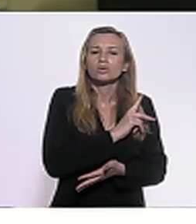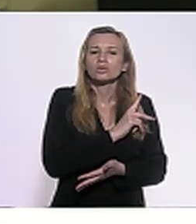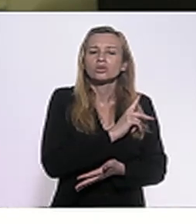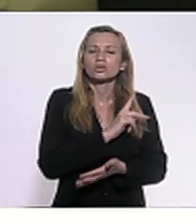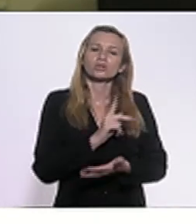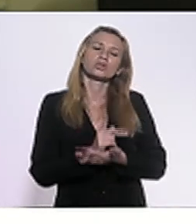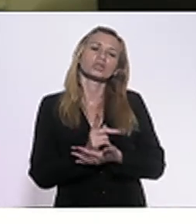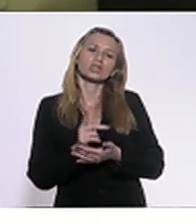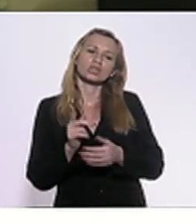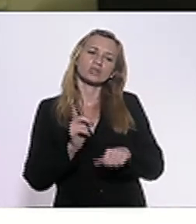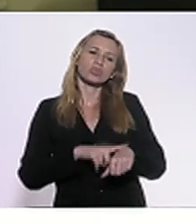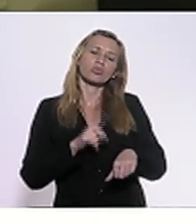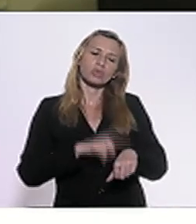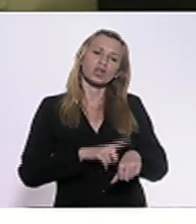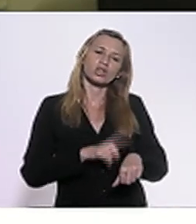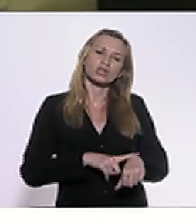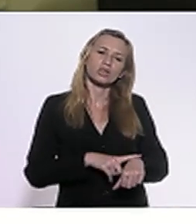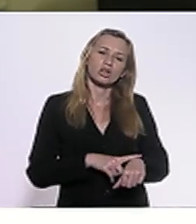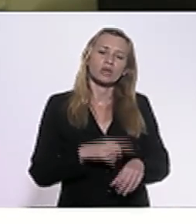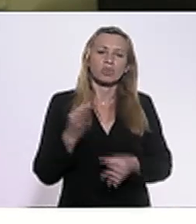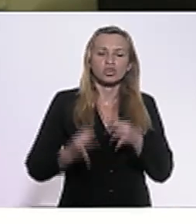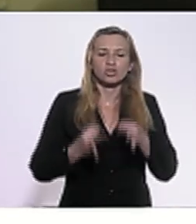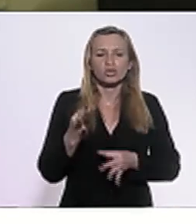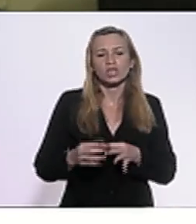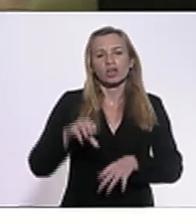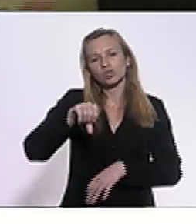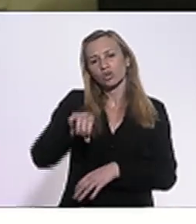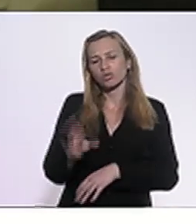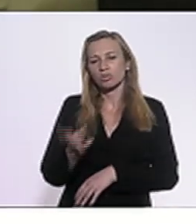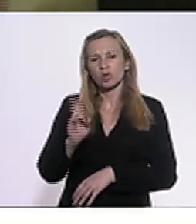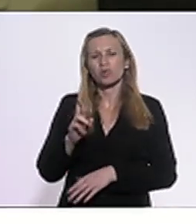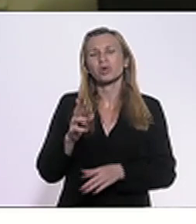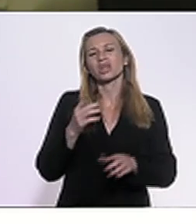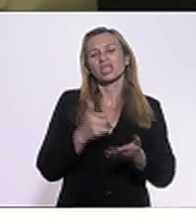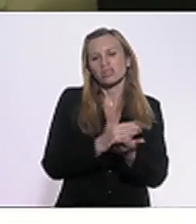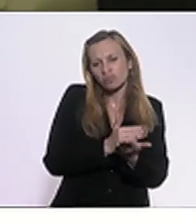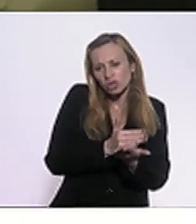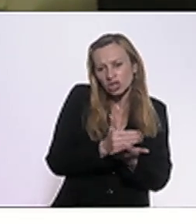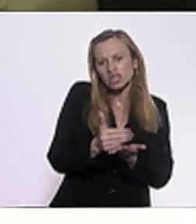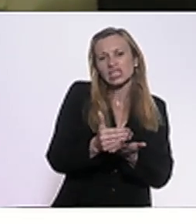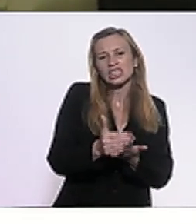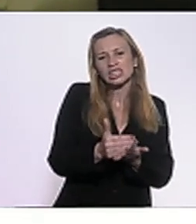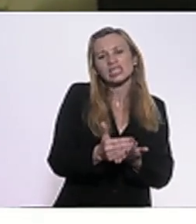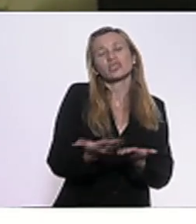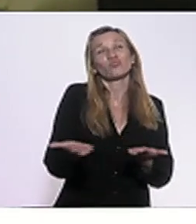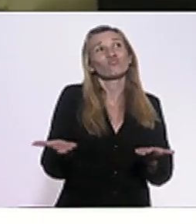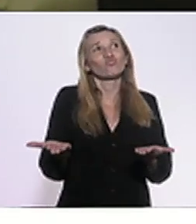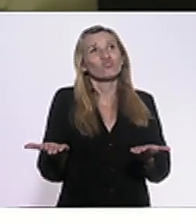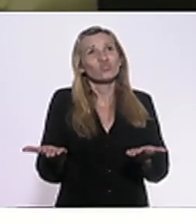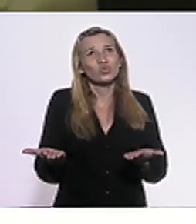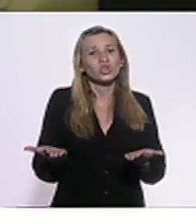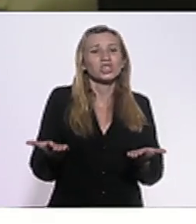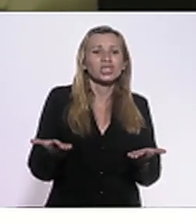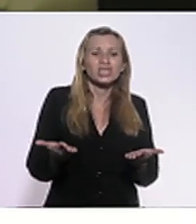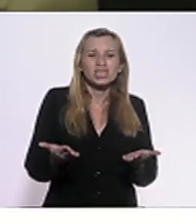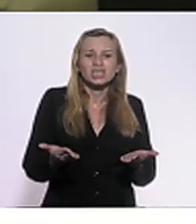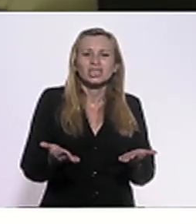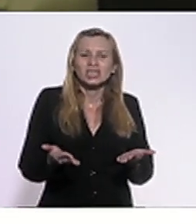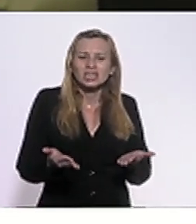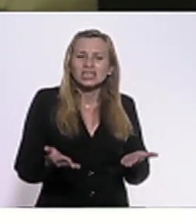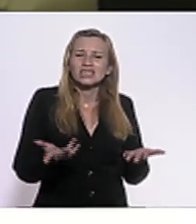de pagamento para justificar esses 9 bilhões? Porque essa operação, desde o seu início, ela está cheia de